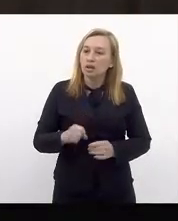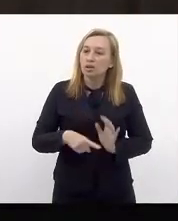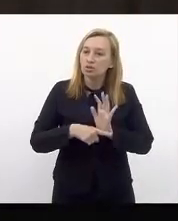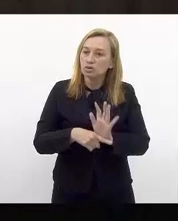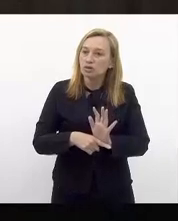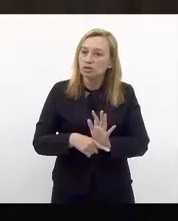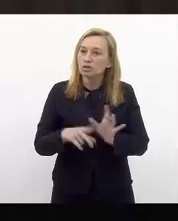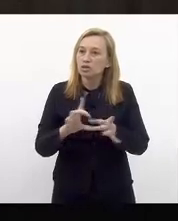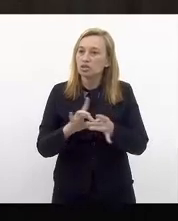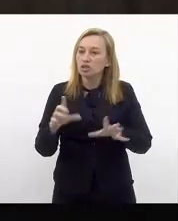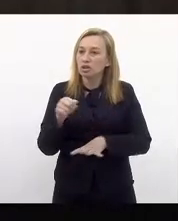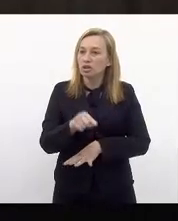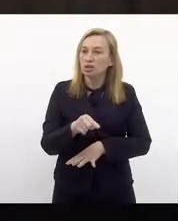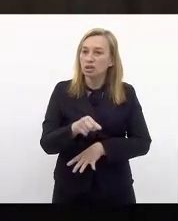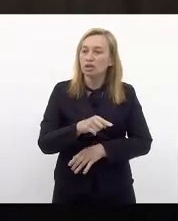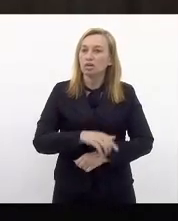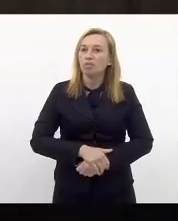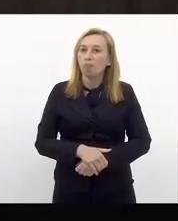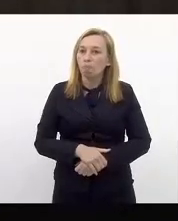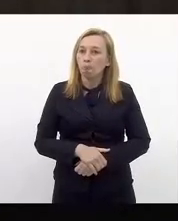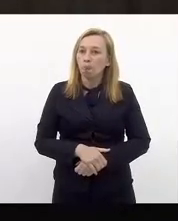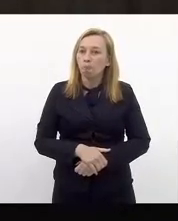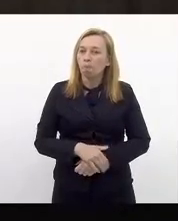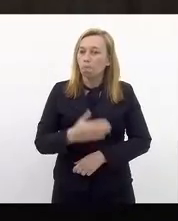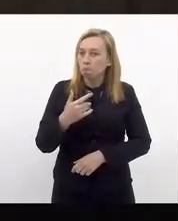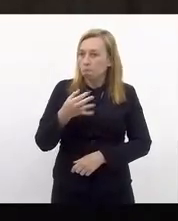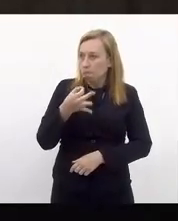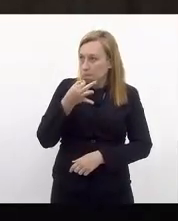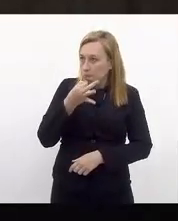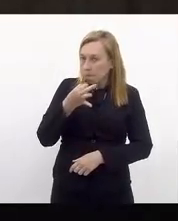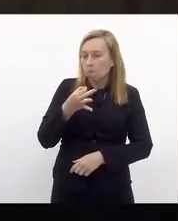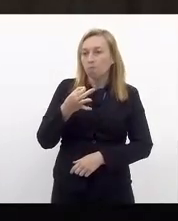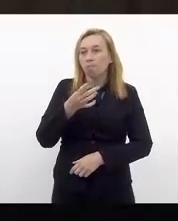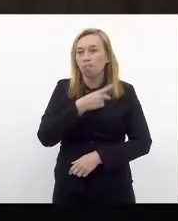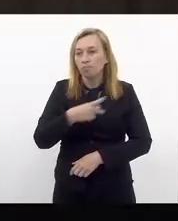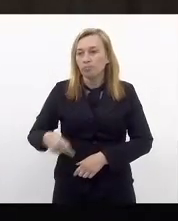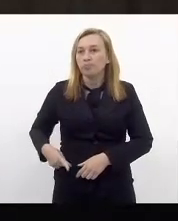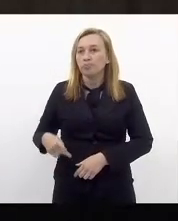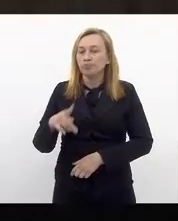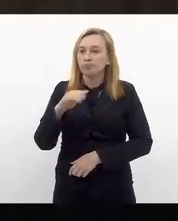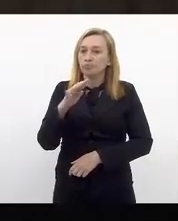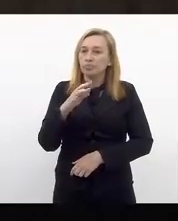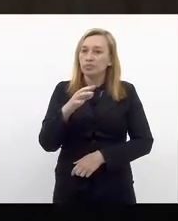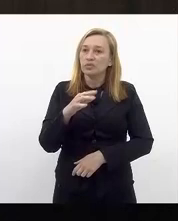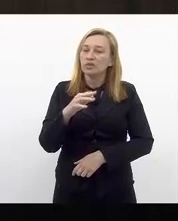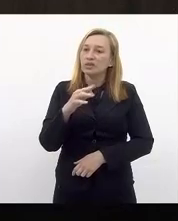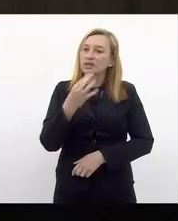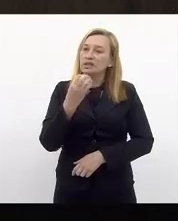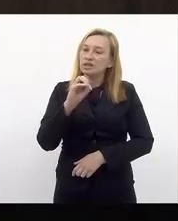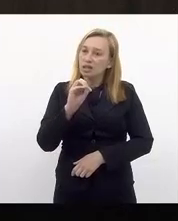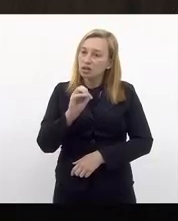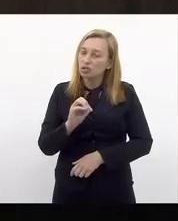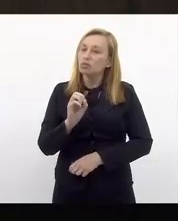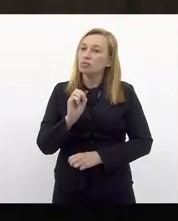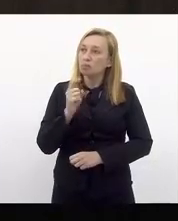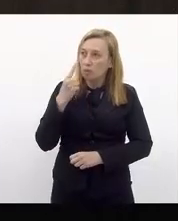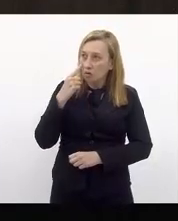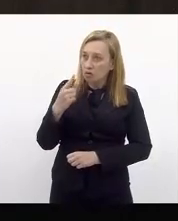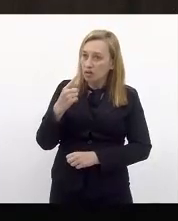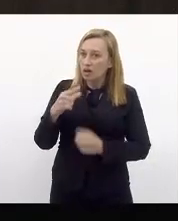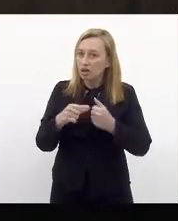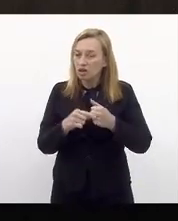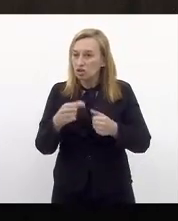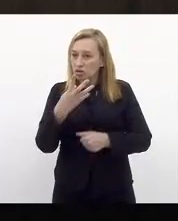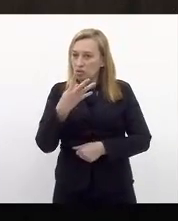deixar aqui então essa essa sugestão é presidente Sérgio Aureliano tá aí o senhor pode ver é o